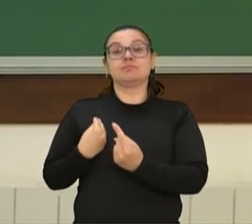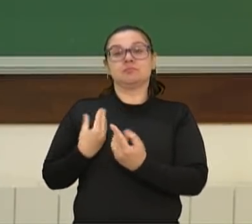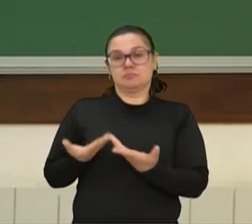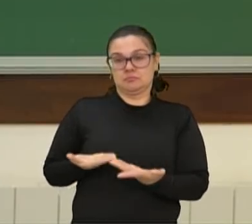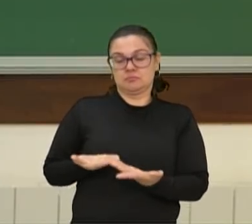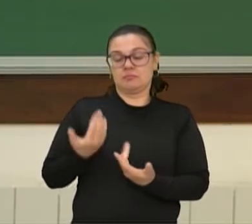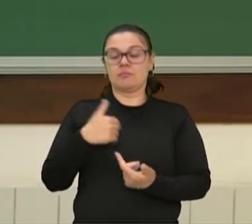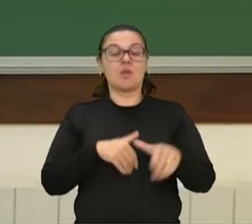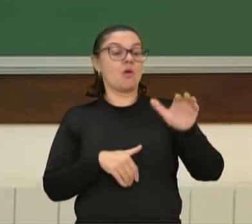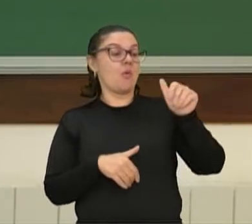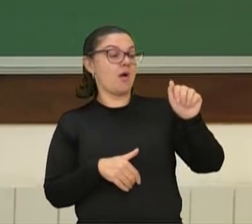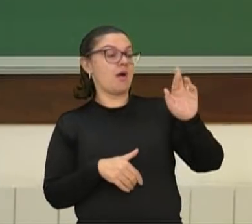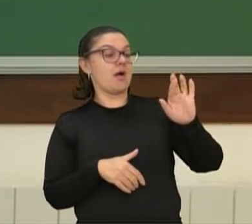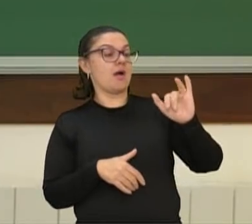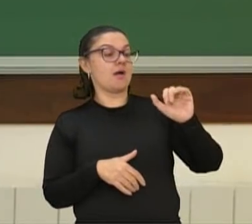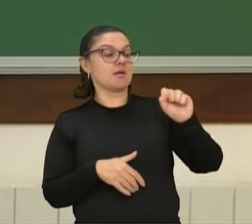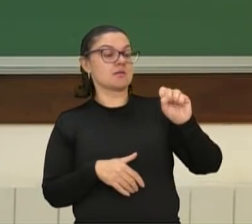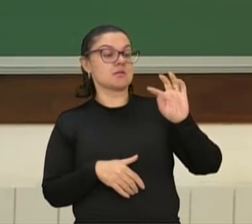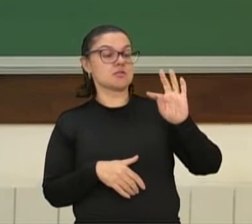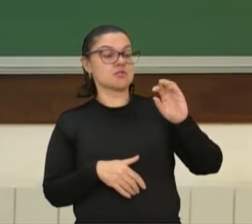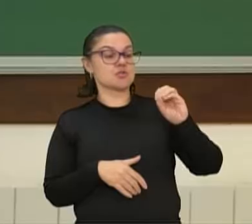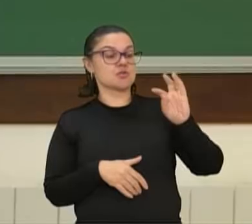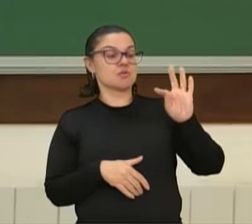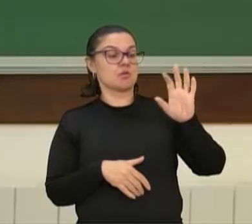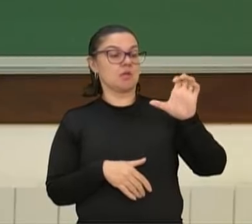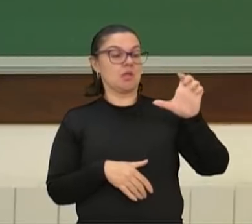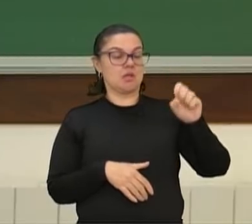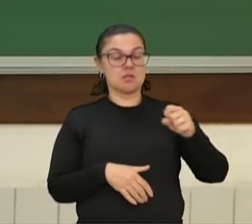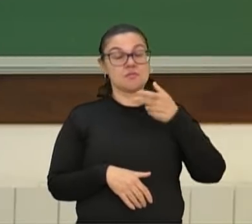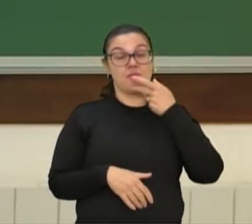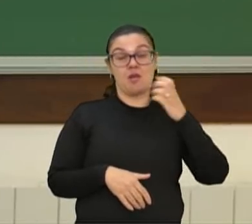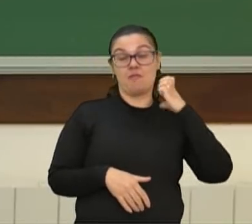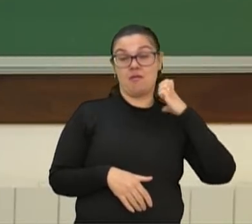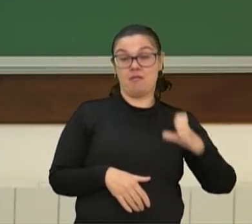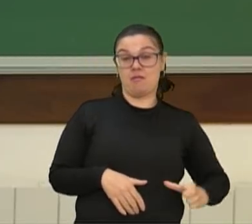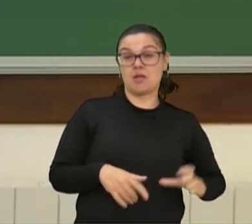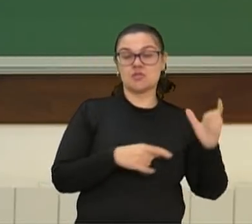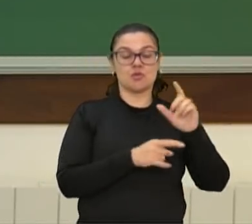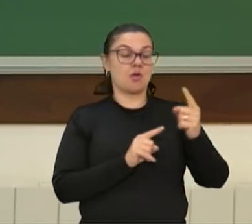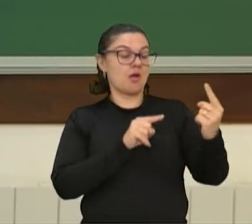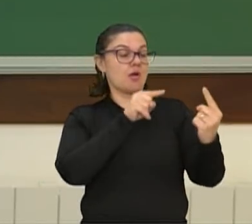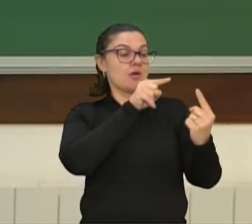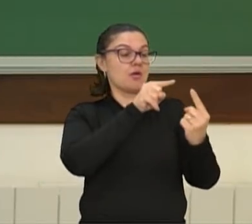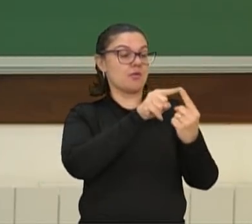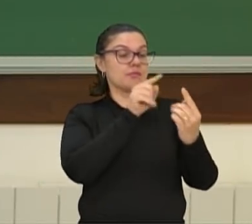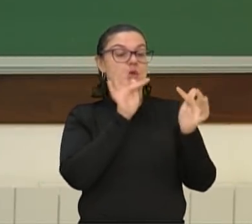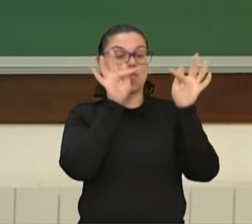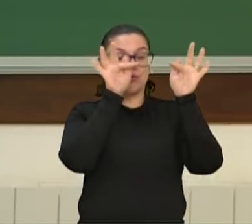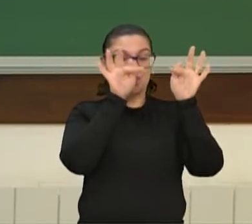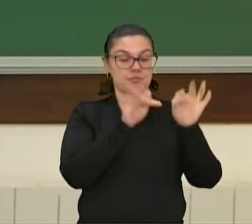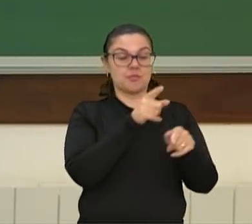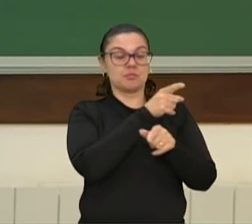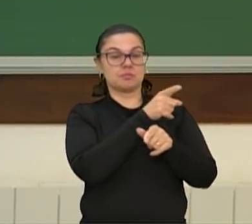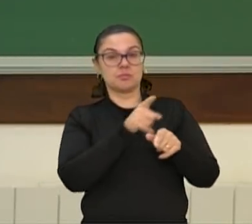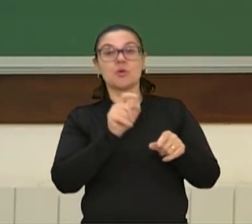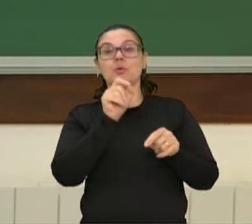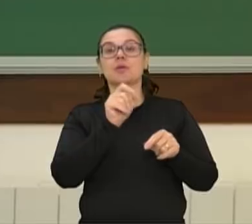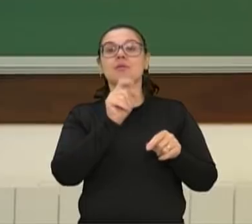próprio Aristóteles já dizia lá na Ética Nicômaco que a finalidade última do ser humano é